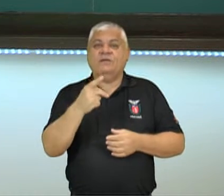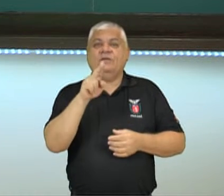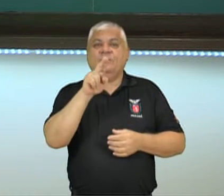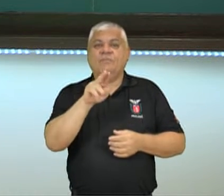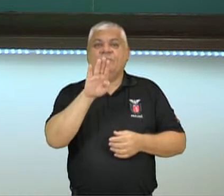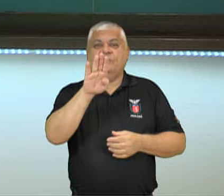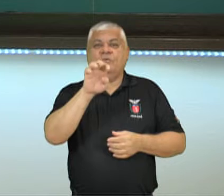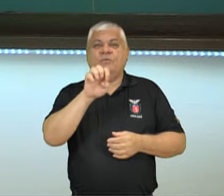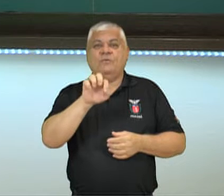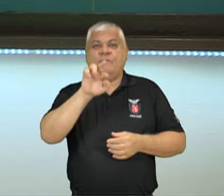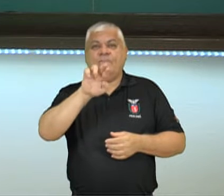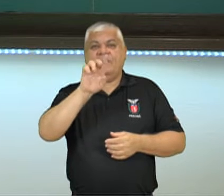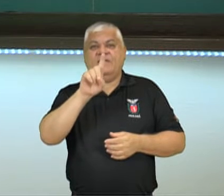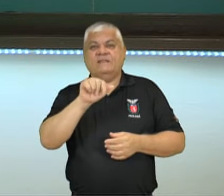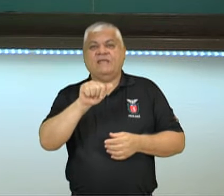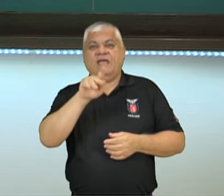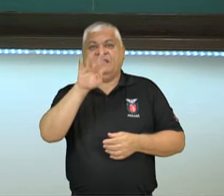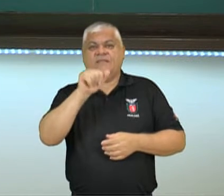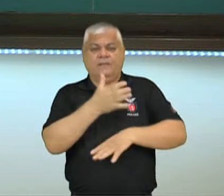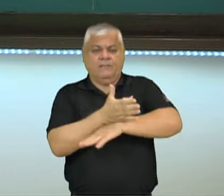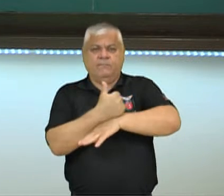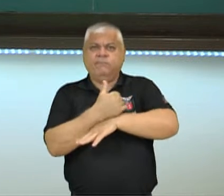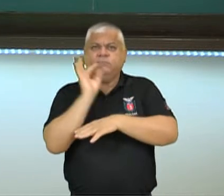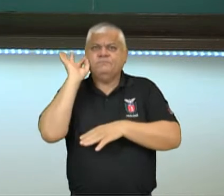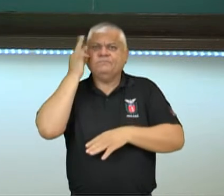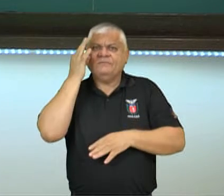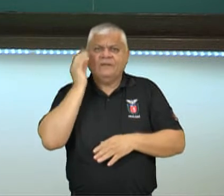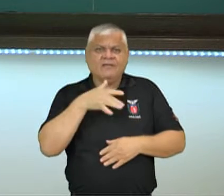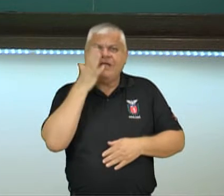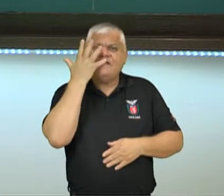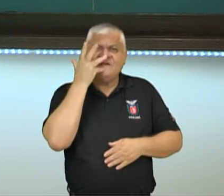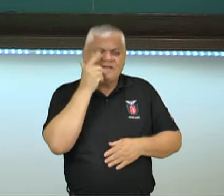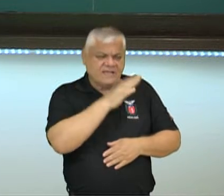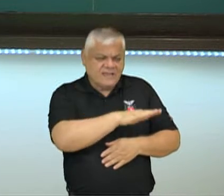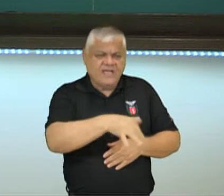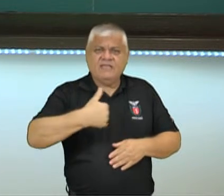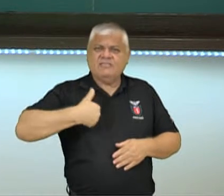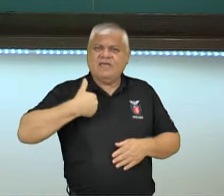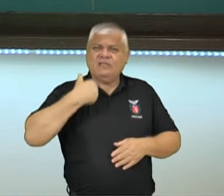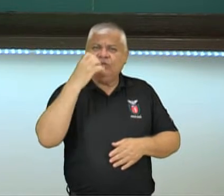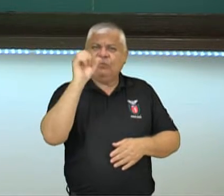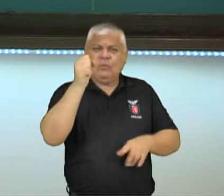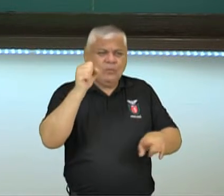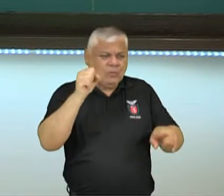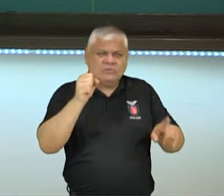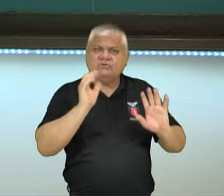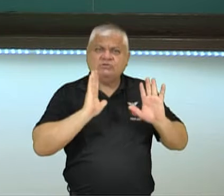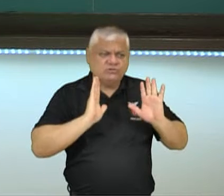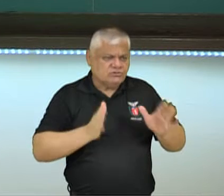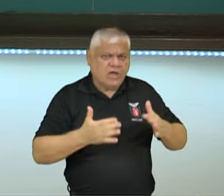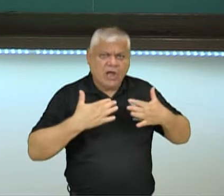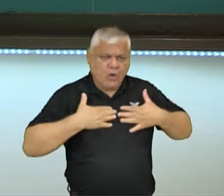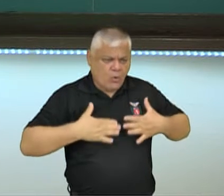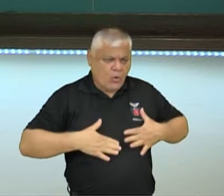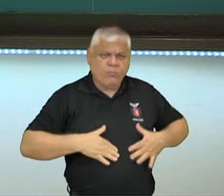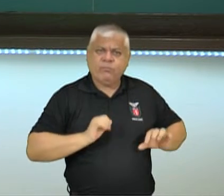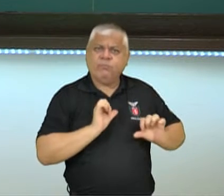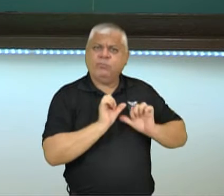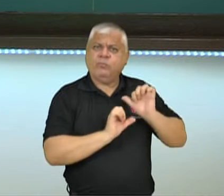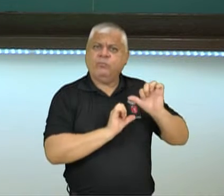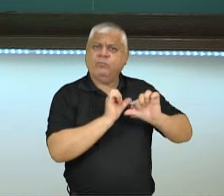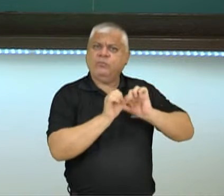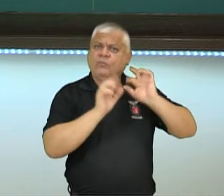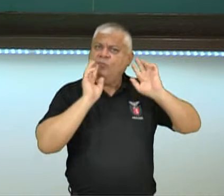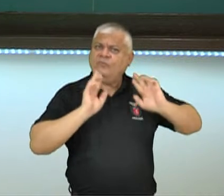puberdade precoce, tá? Então a gente vê hoje muitas crianças, né, que têm 8 anos e já estão começando a entrar